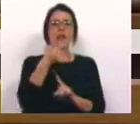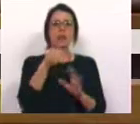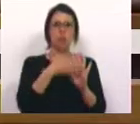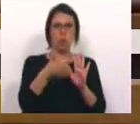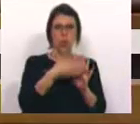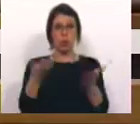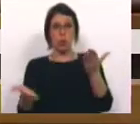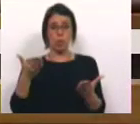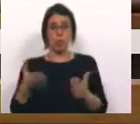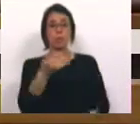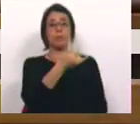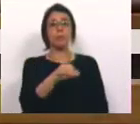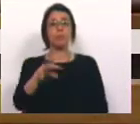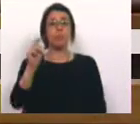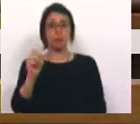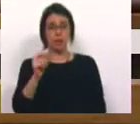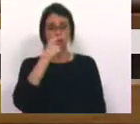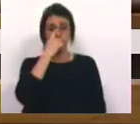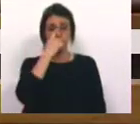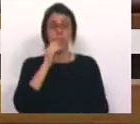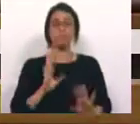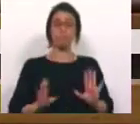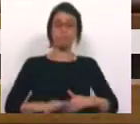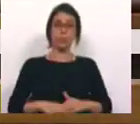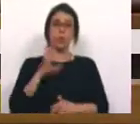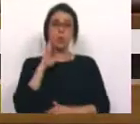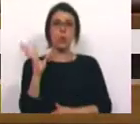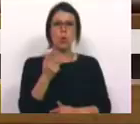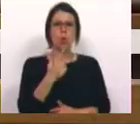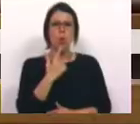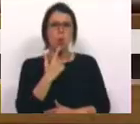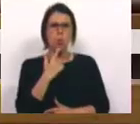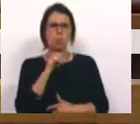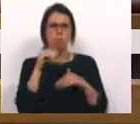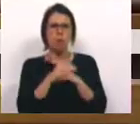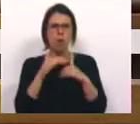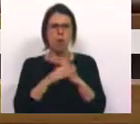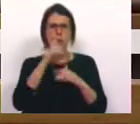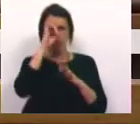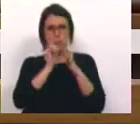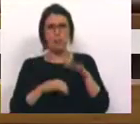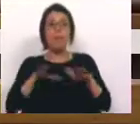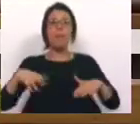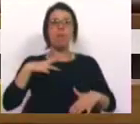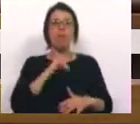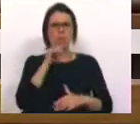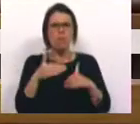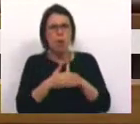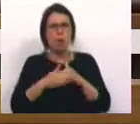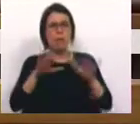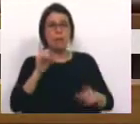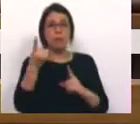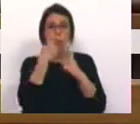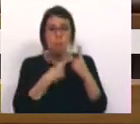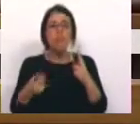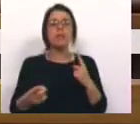50, em 2003, tendo em conta um número muito elevado de mortes por afogamento em praias portuguesas, onde só